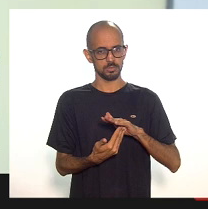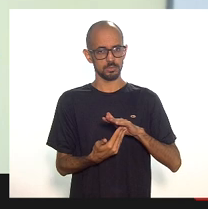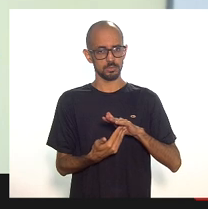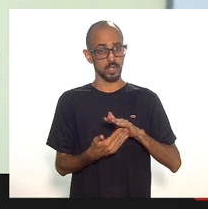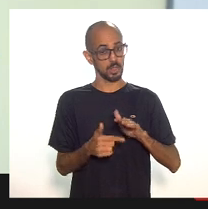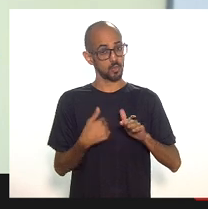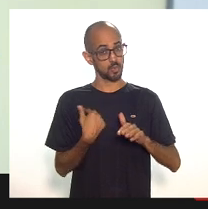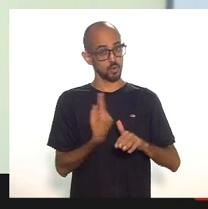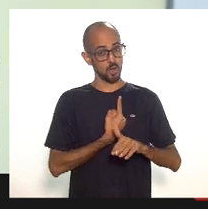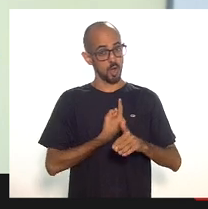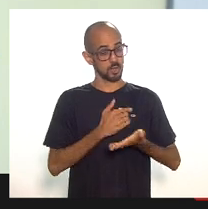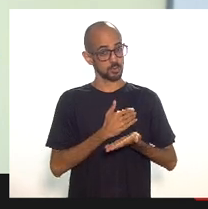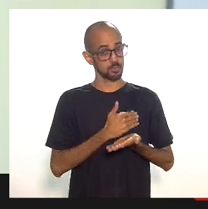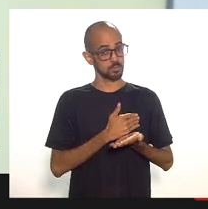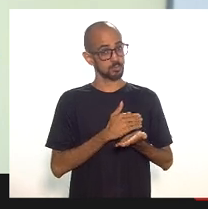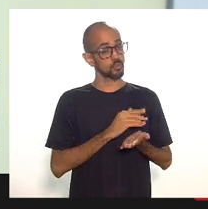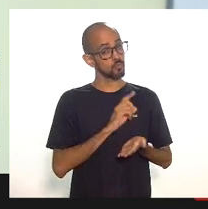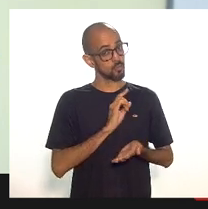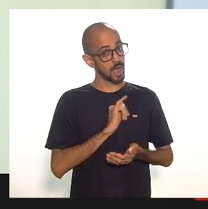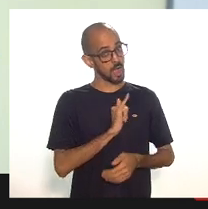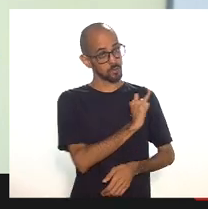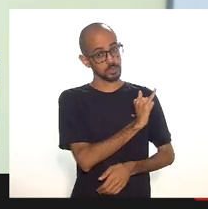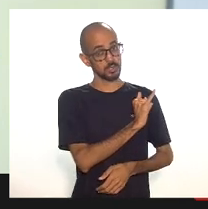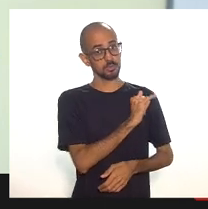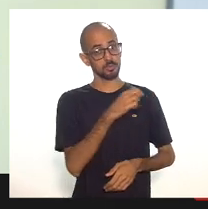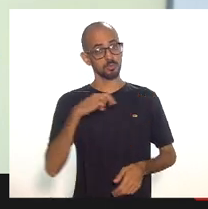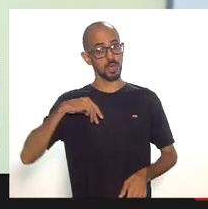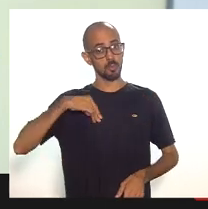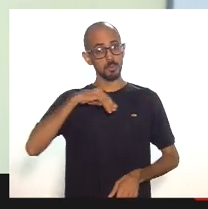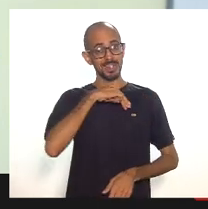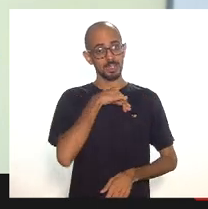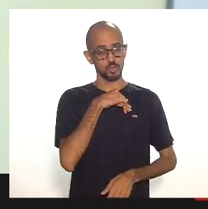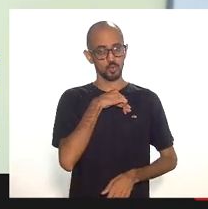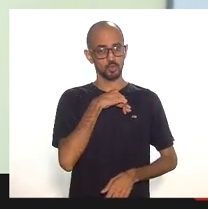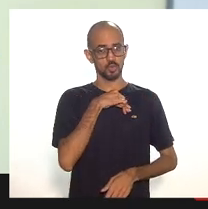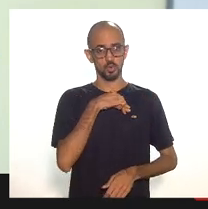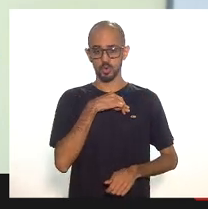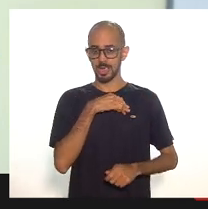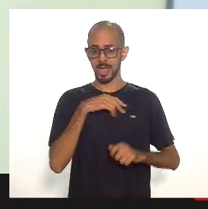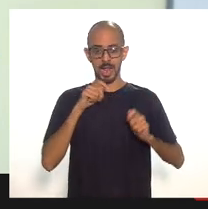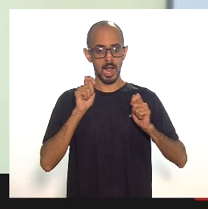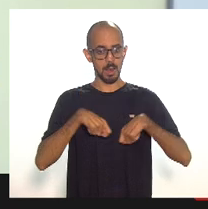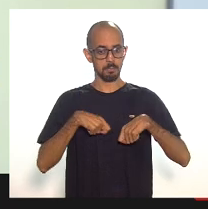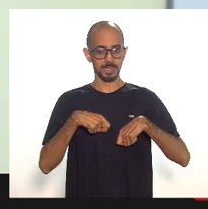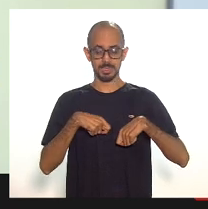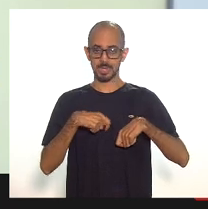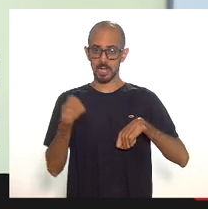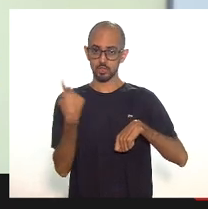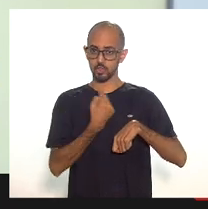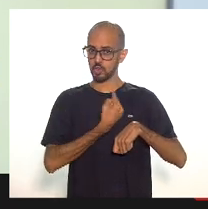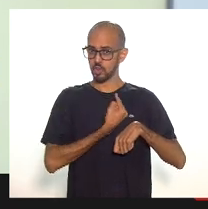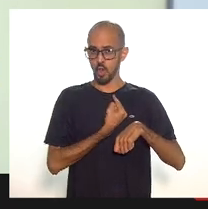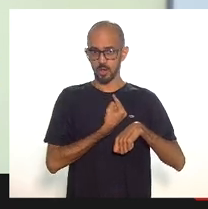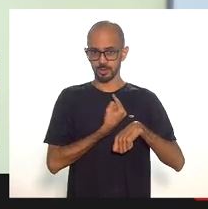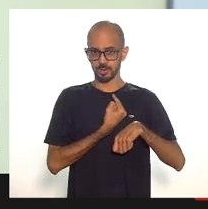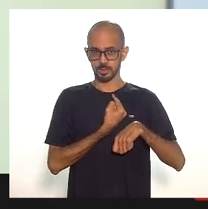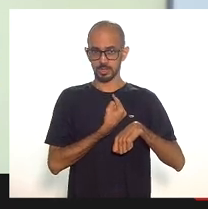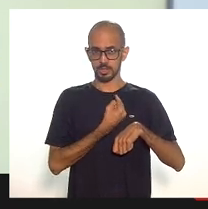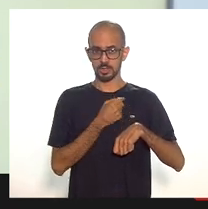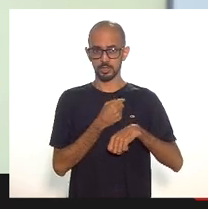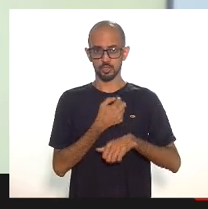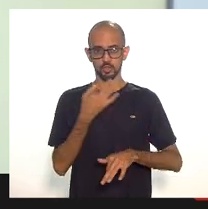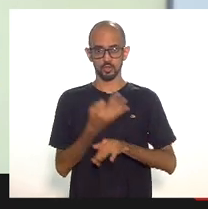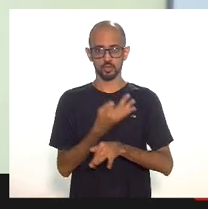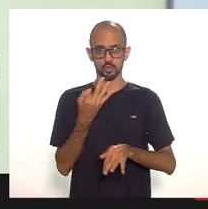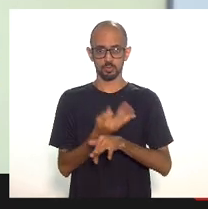ministro e para o governador que a nossa capacidade interna, a nossa capacidade instalada de leitos